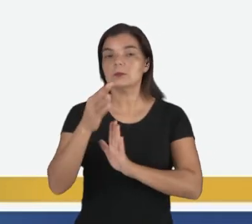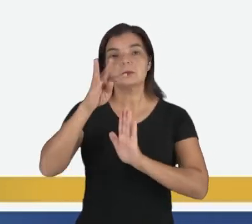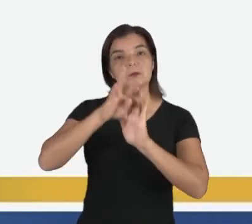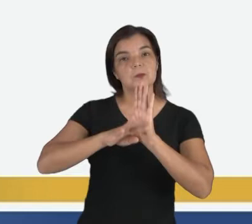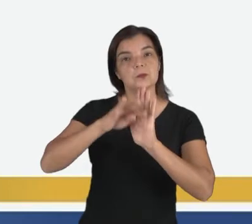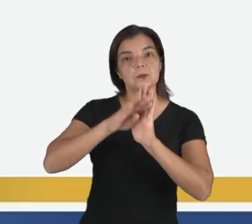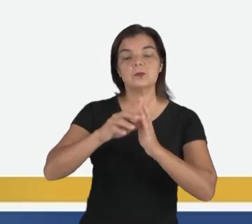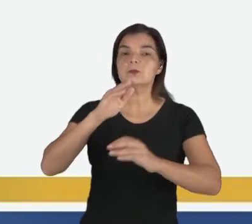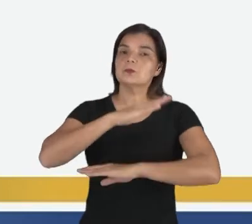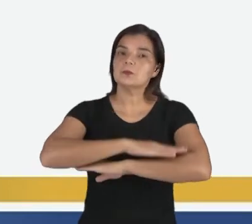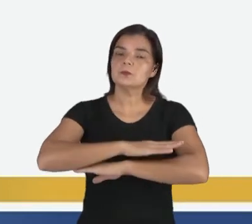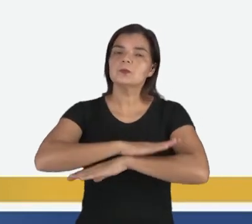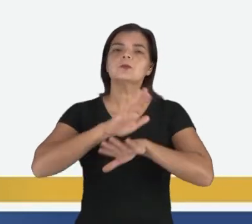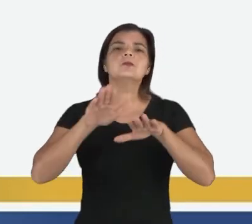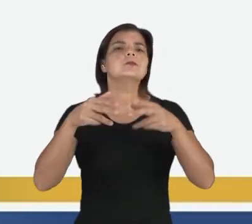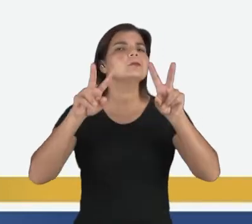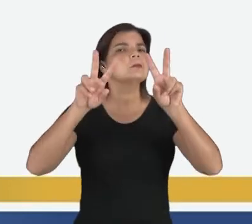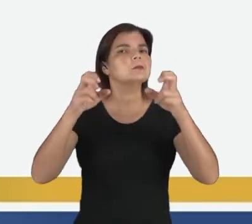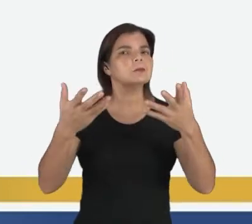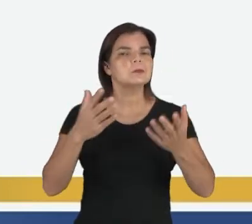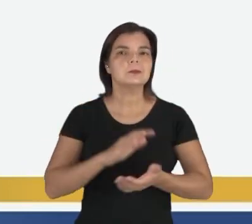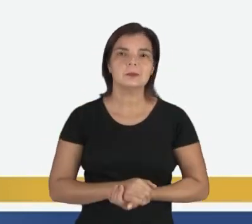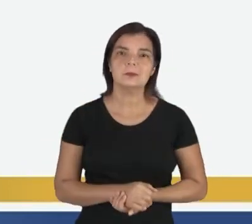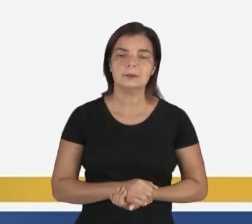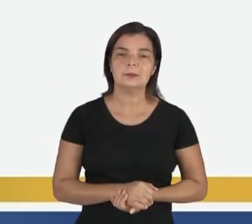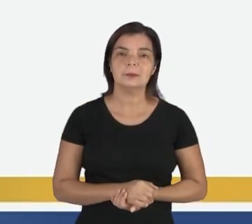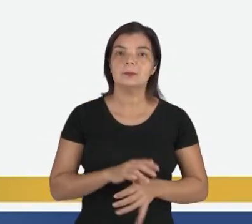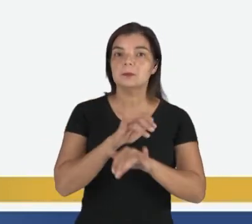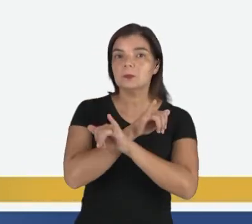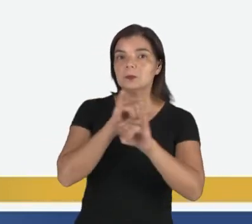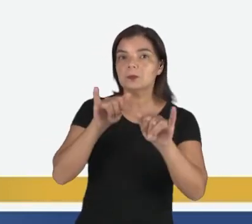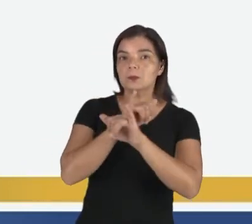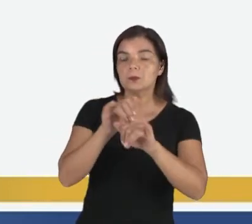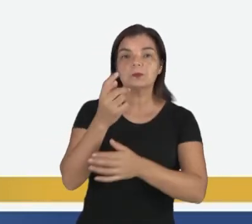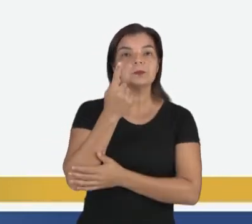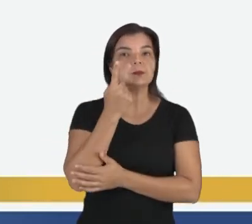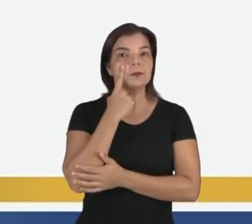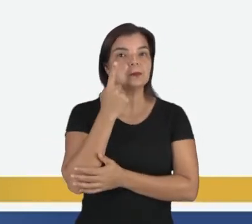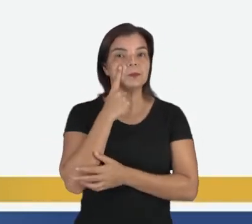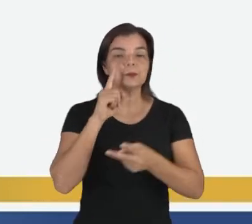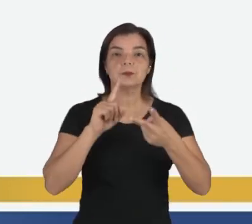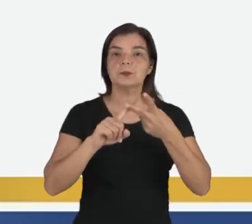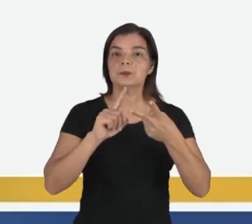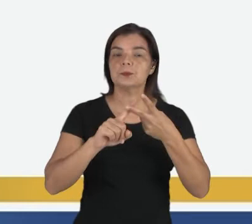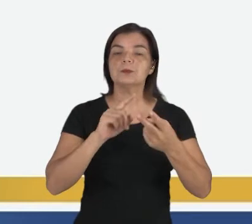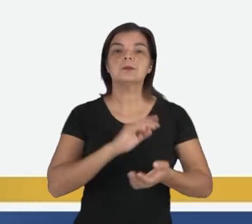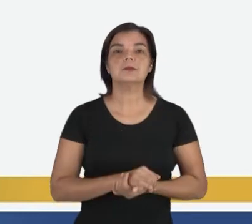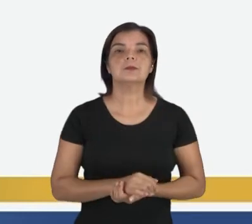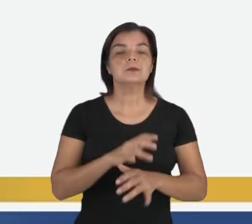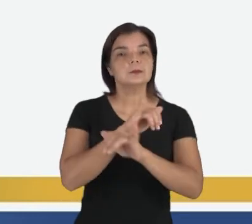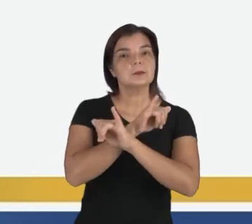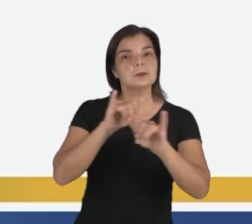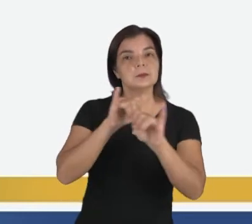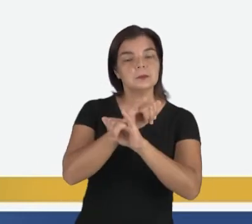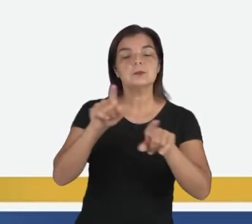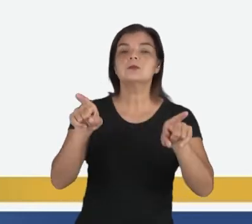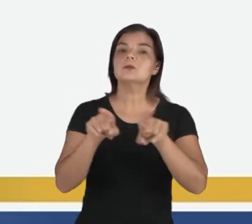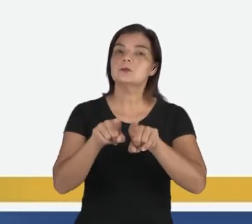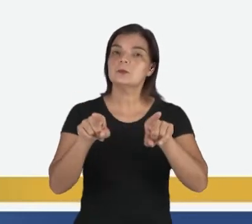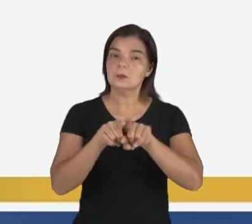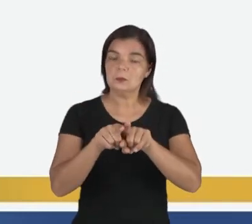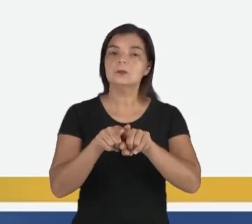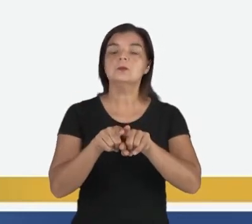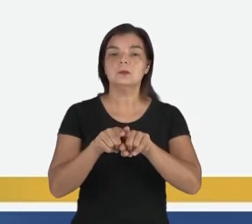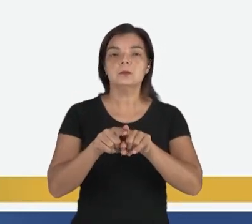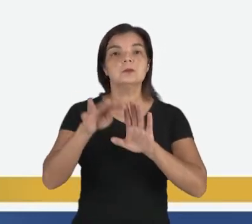texto jornalístico. E qual é o tema dessa notícia? Observem o segundo ponto. Essa notícia tem como